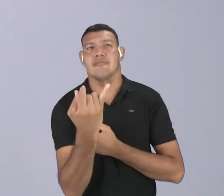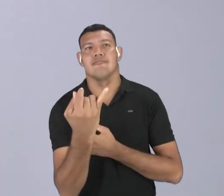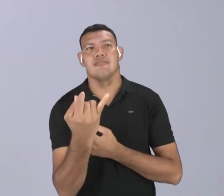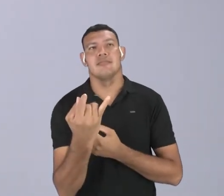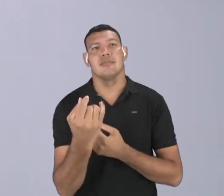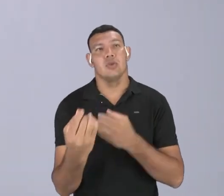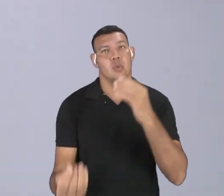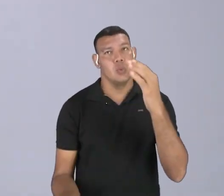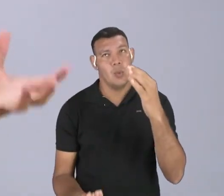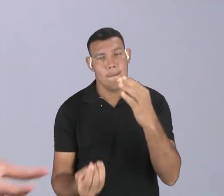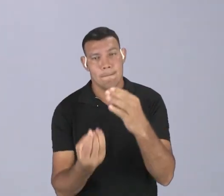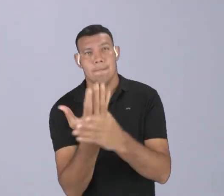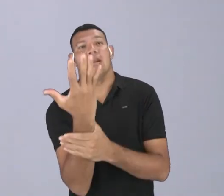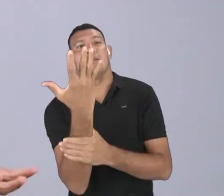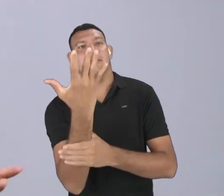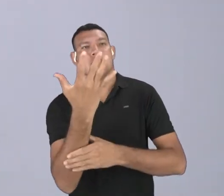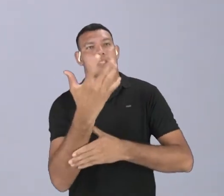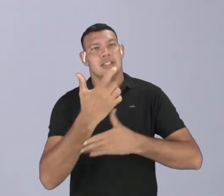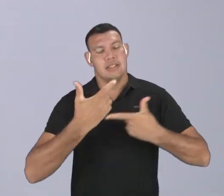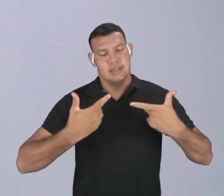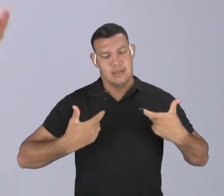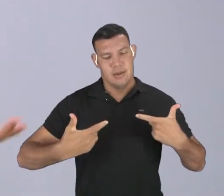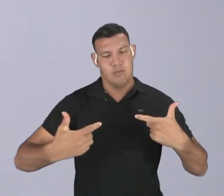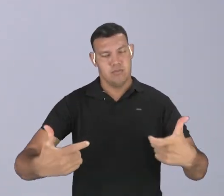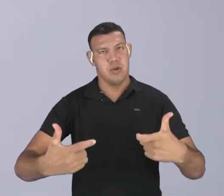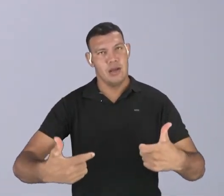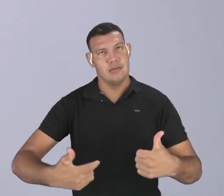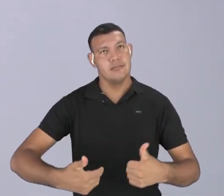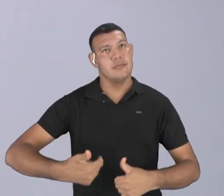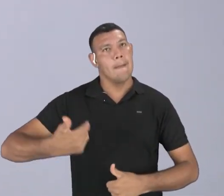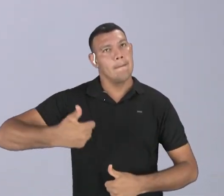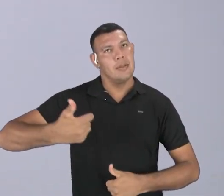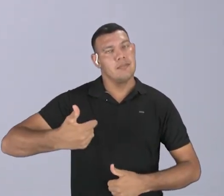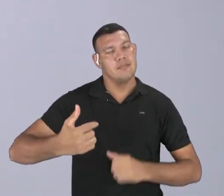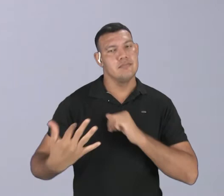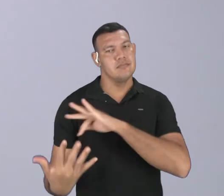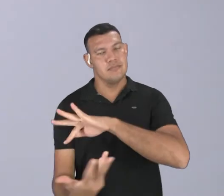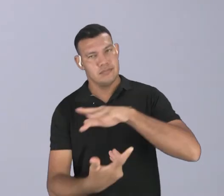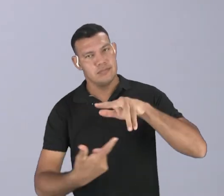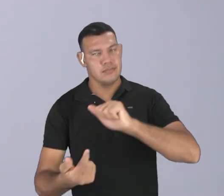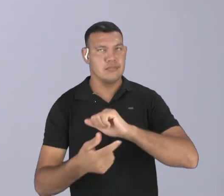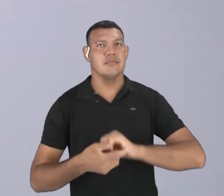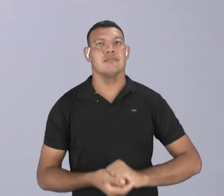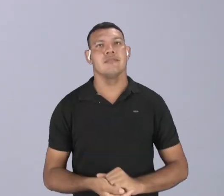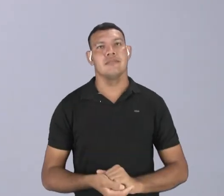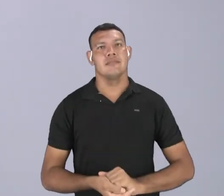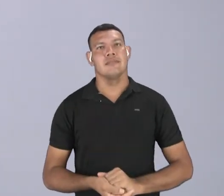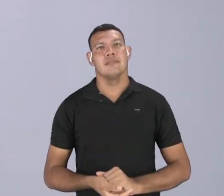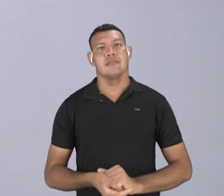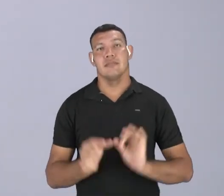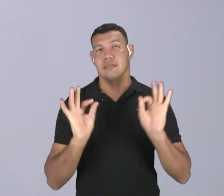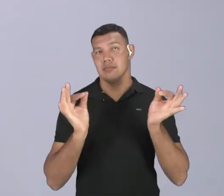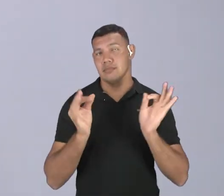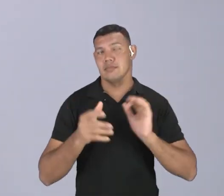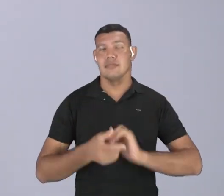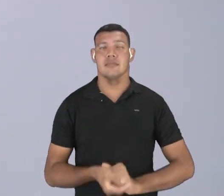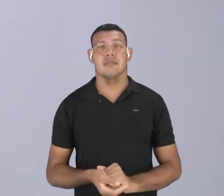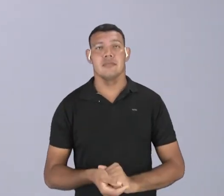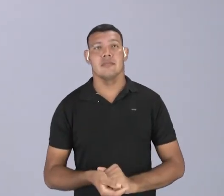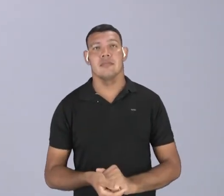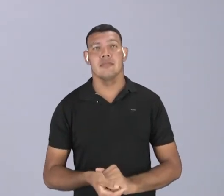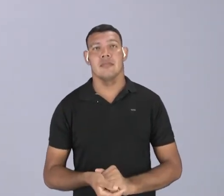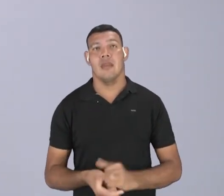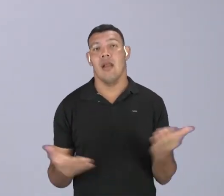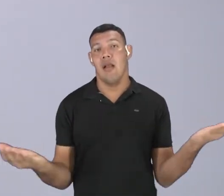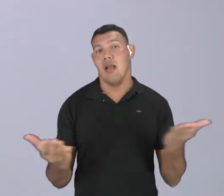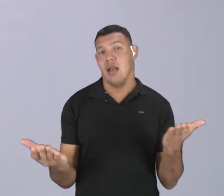esses países que queriam praticar o imperialismo. Então isso vai culminar na Primeira Guerra Mundial, certo? E aí a gente vai